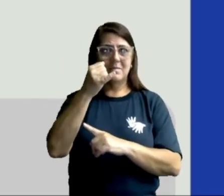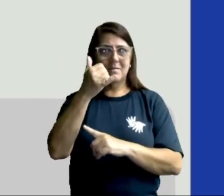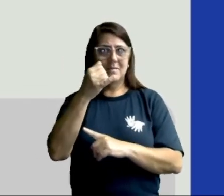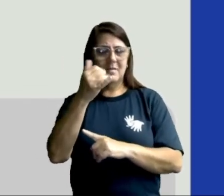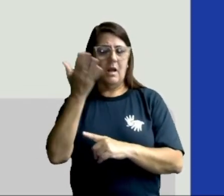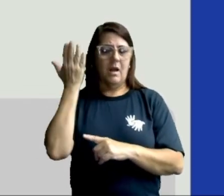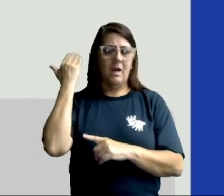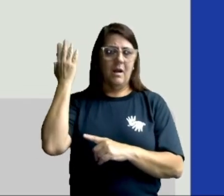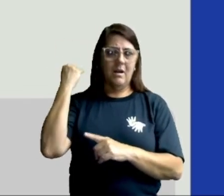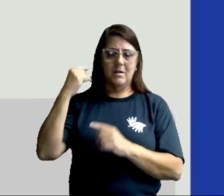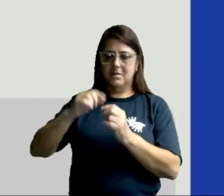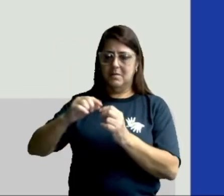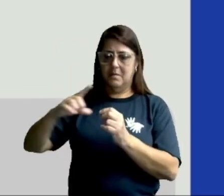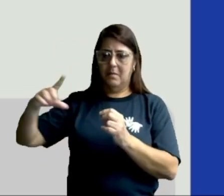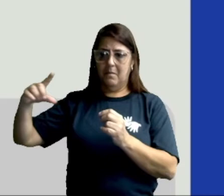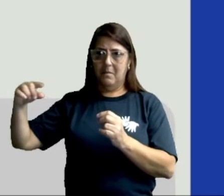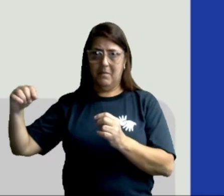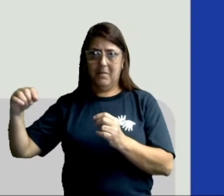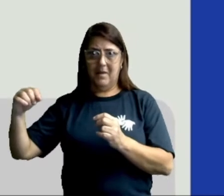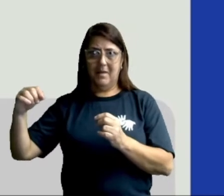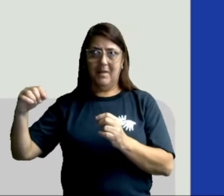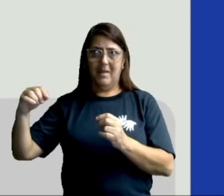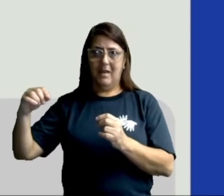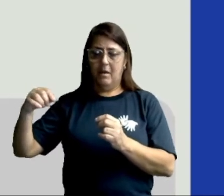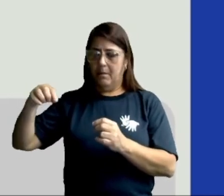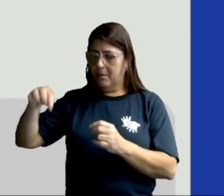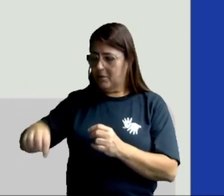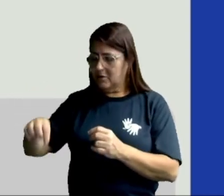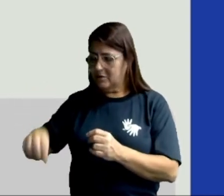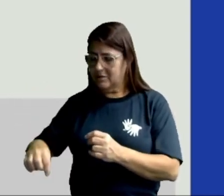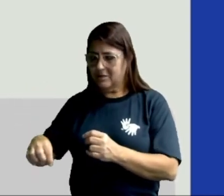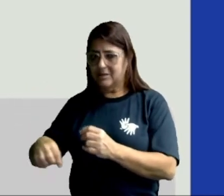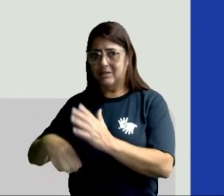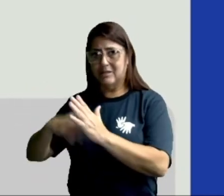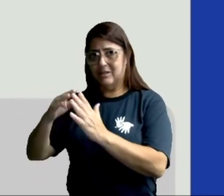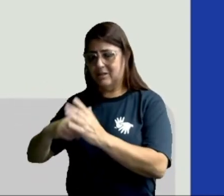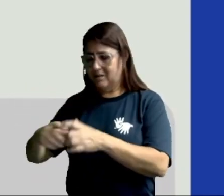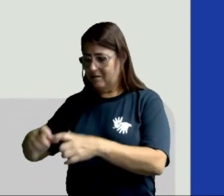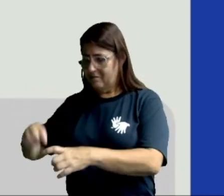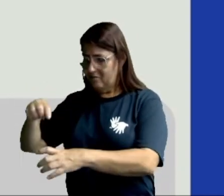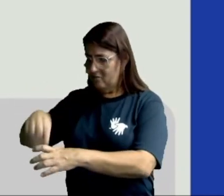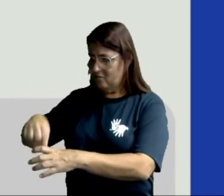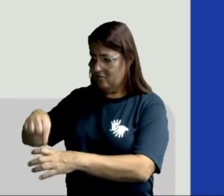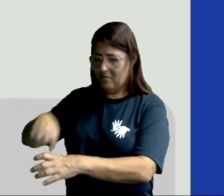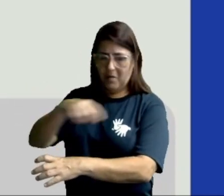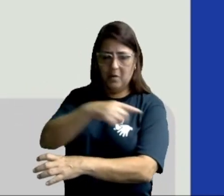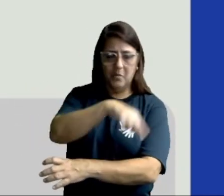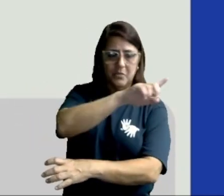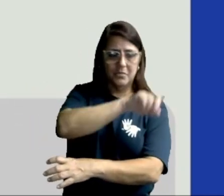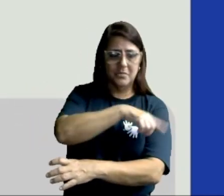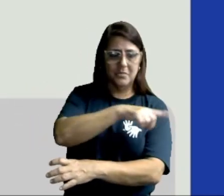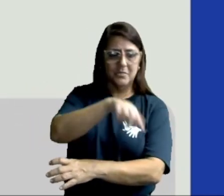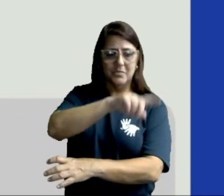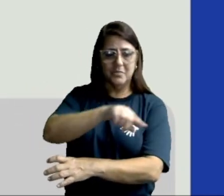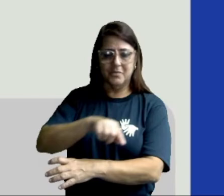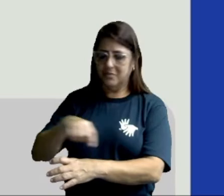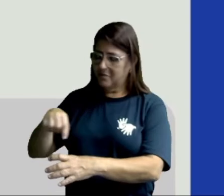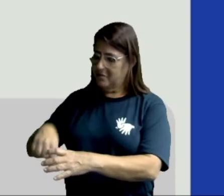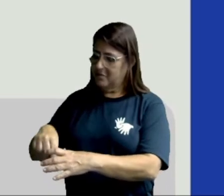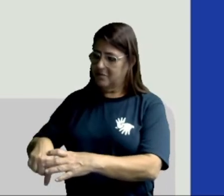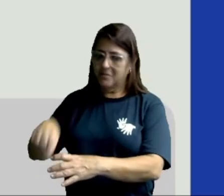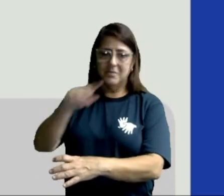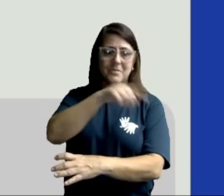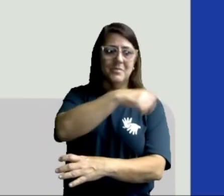Que tínhamos aquela caneta que era uma pena, né? Que a gente tinha que melar lá na tinta para poder escrever e ao longo dos anos foi avançando. Então, quando